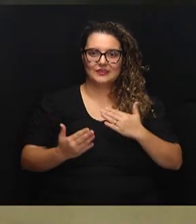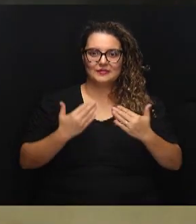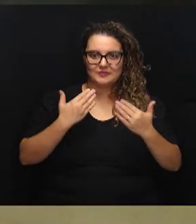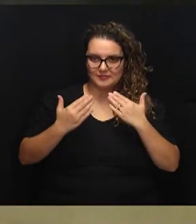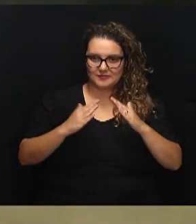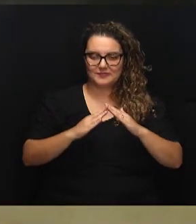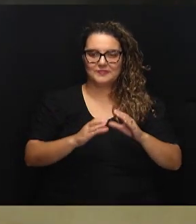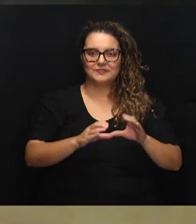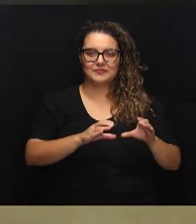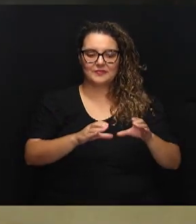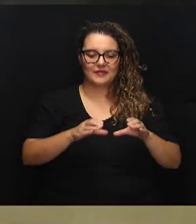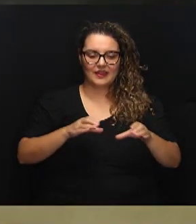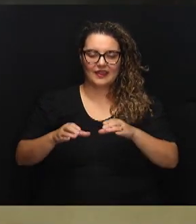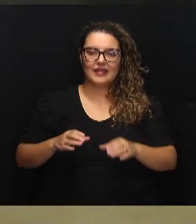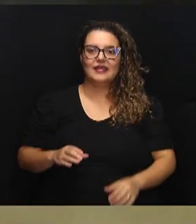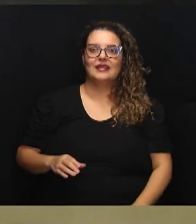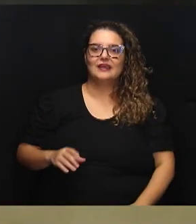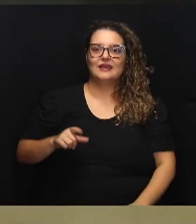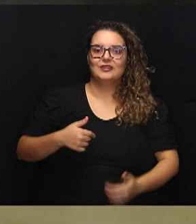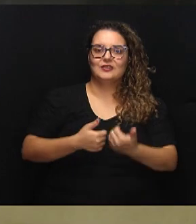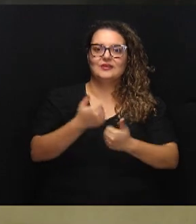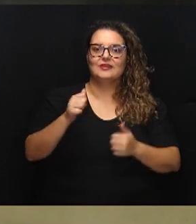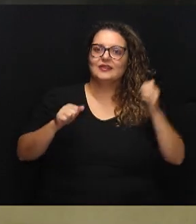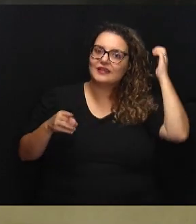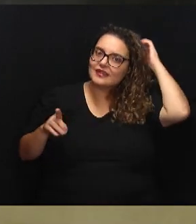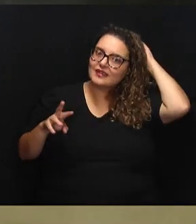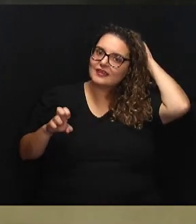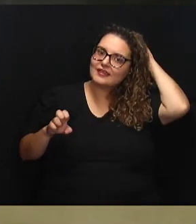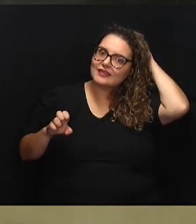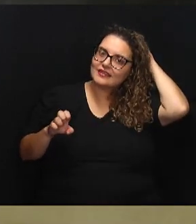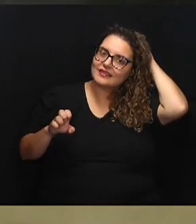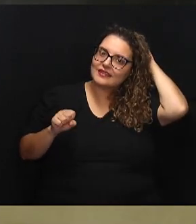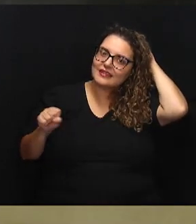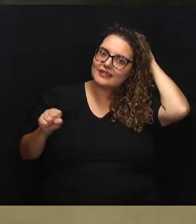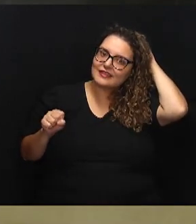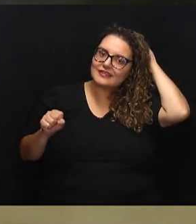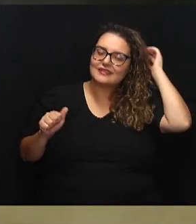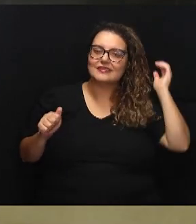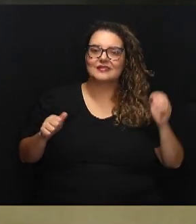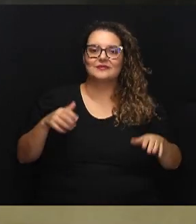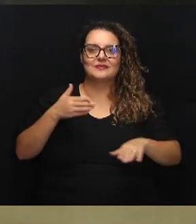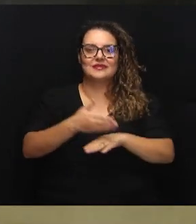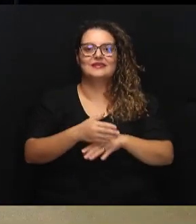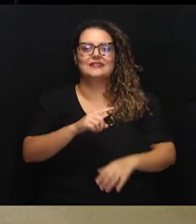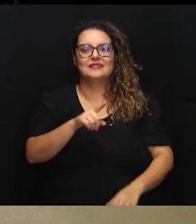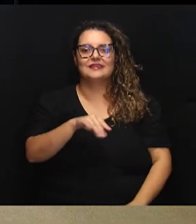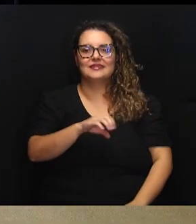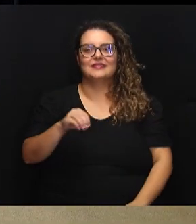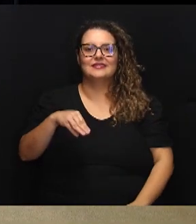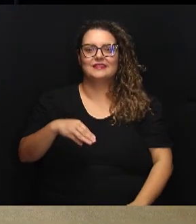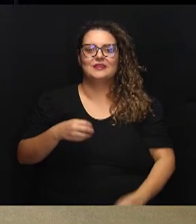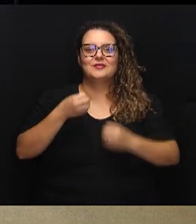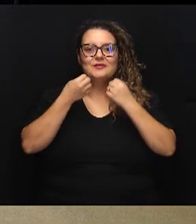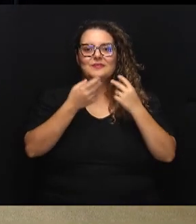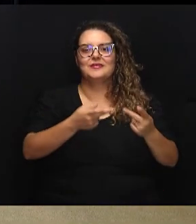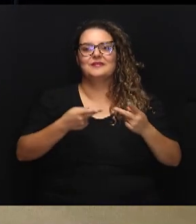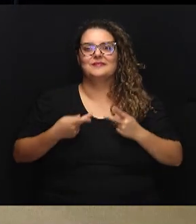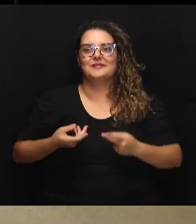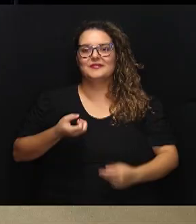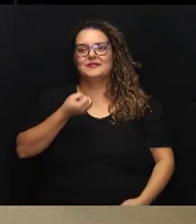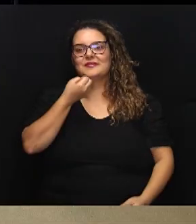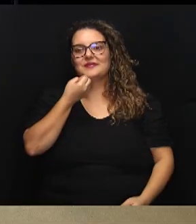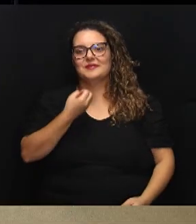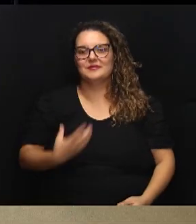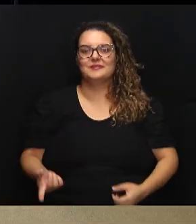do esporte. É a Andressa Daniele Silvestre. Participa com a gente via Zoom. Seja bem-vinda. Que bom que você voltou com a